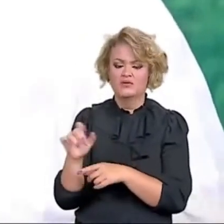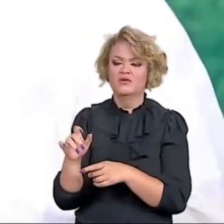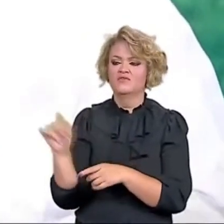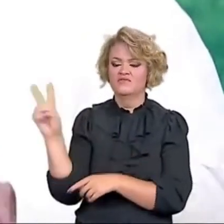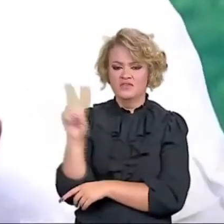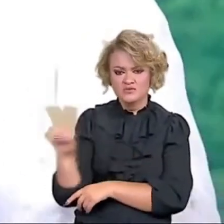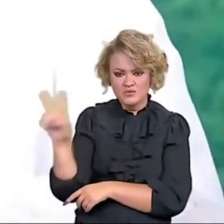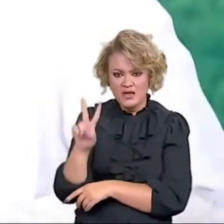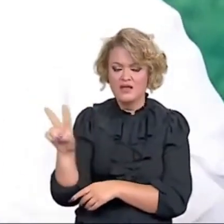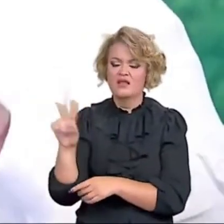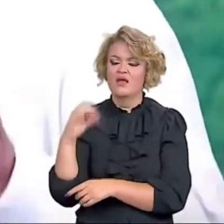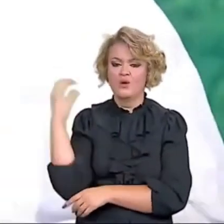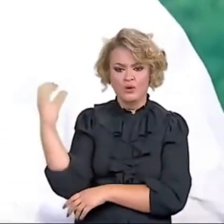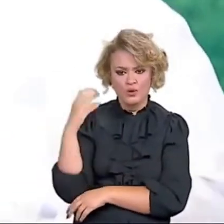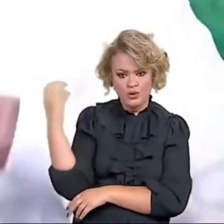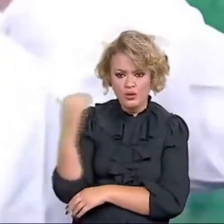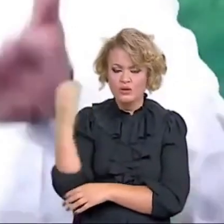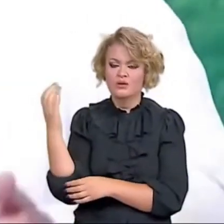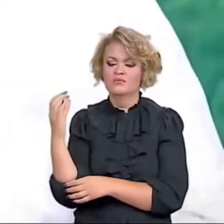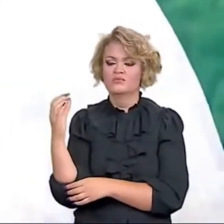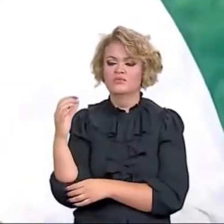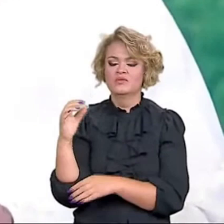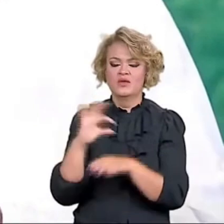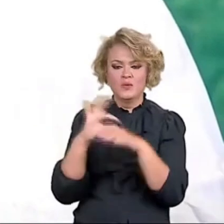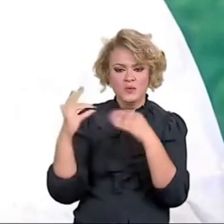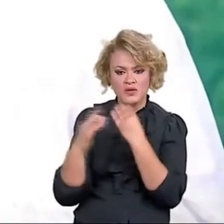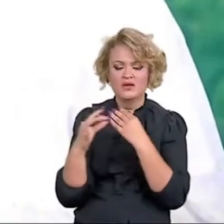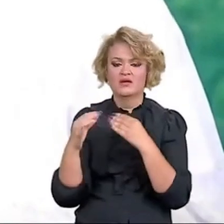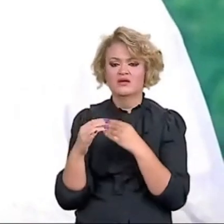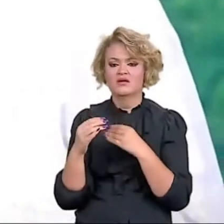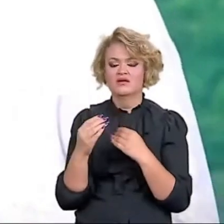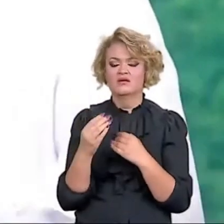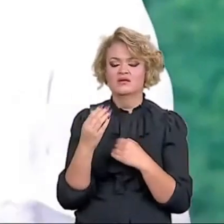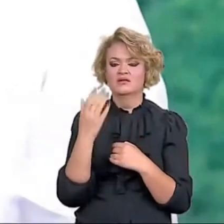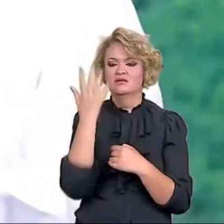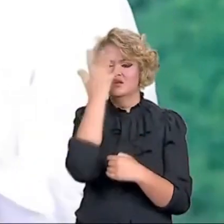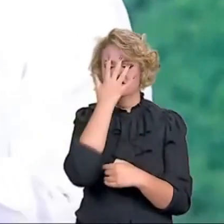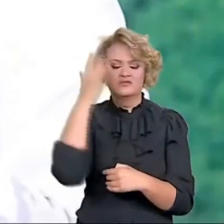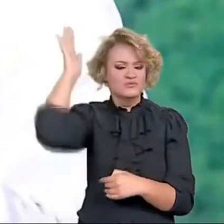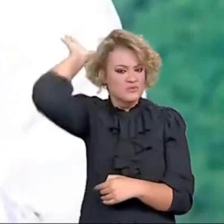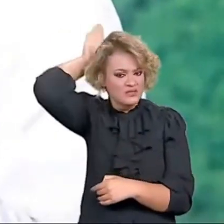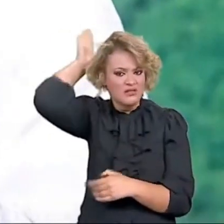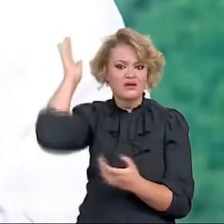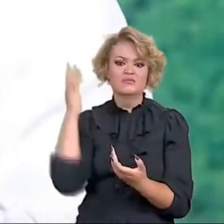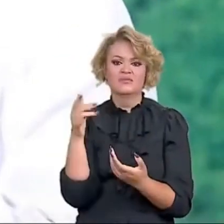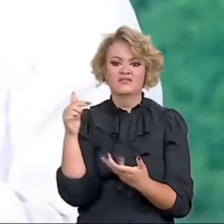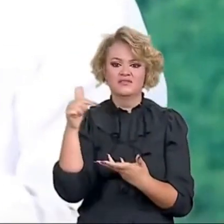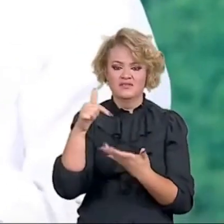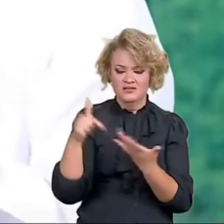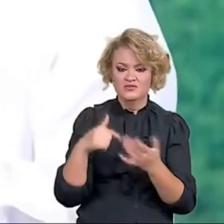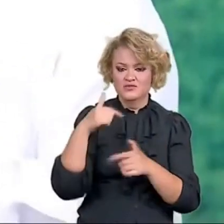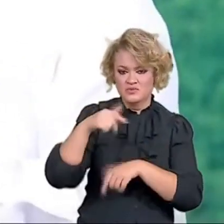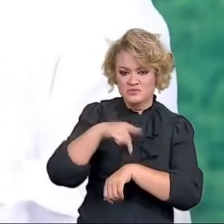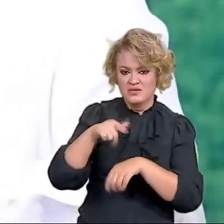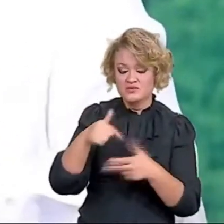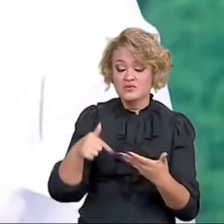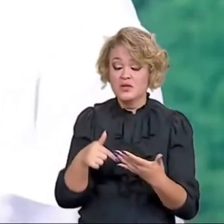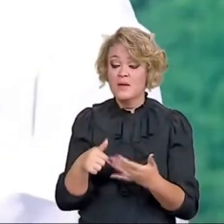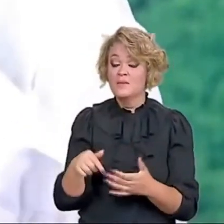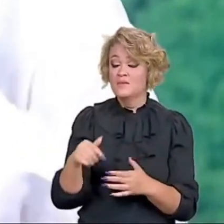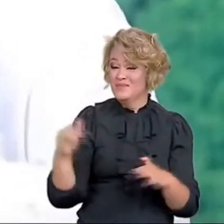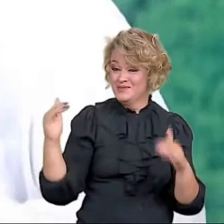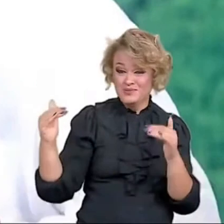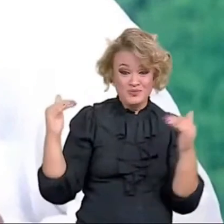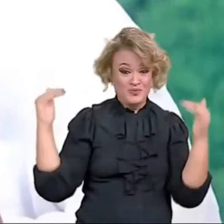da Colômbia, da Guiana, do Suriname, da Guiana Francesa. Mas o território soberano do Brasil